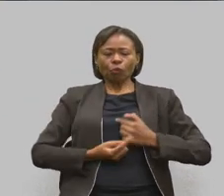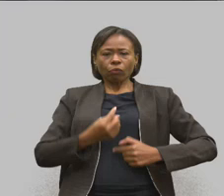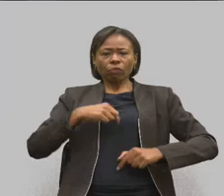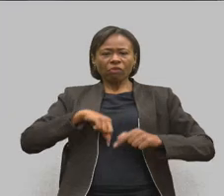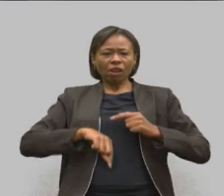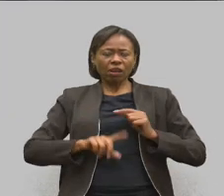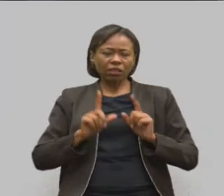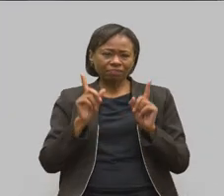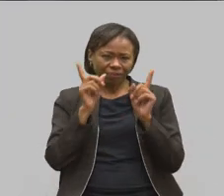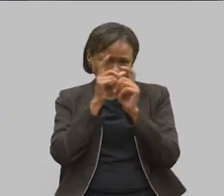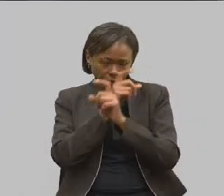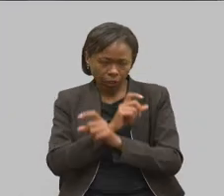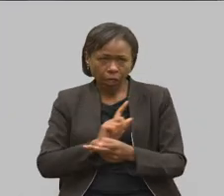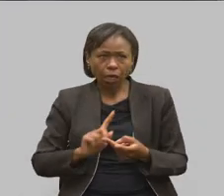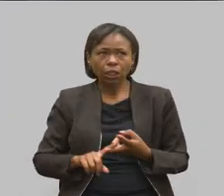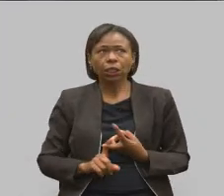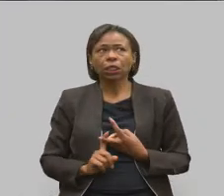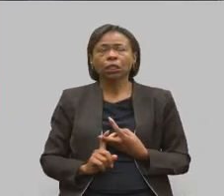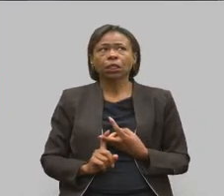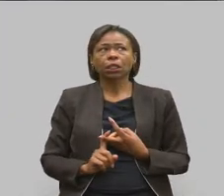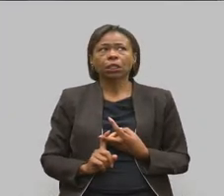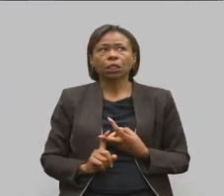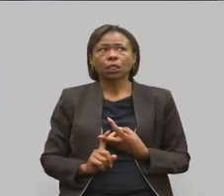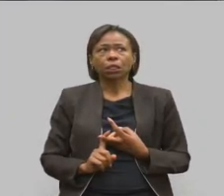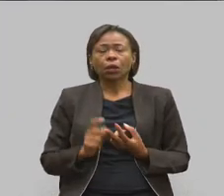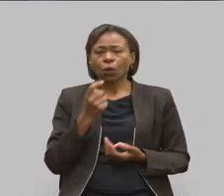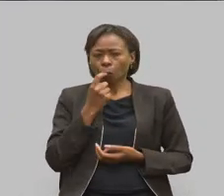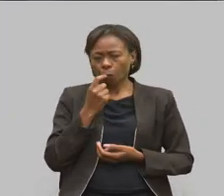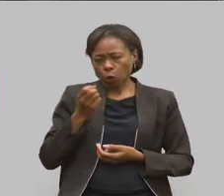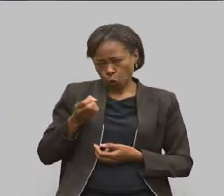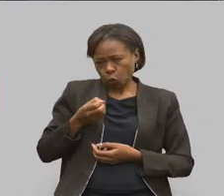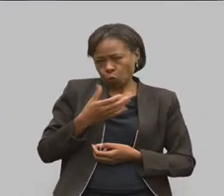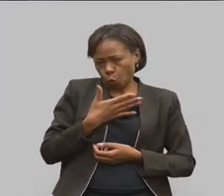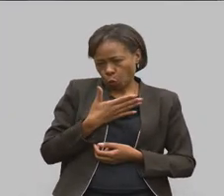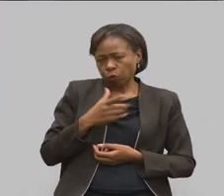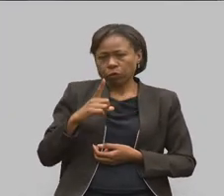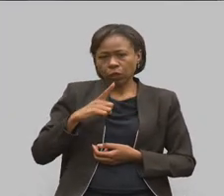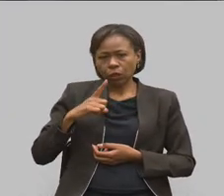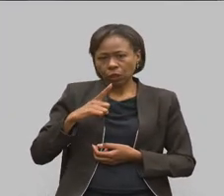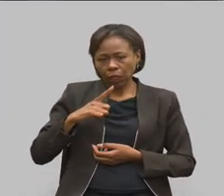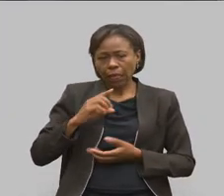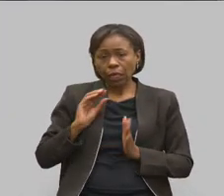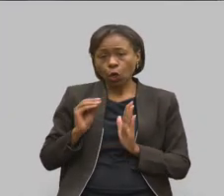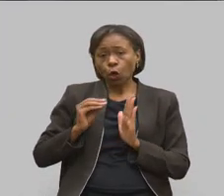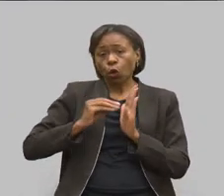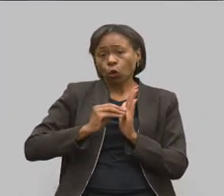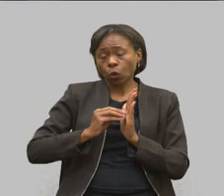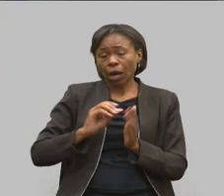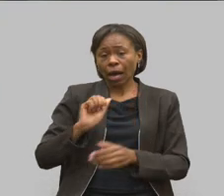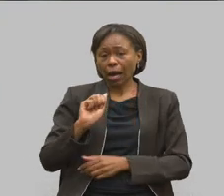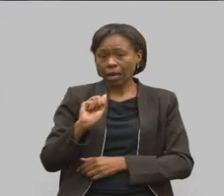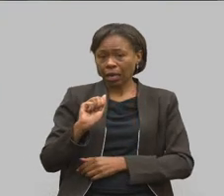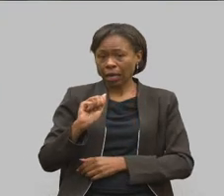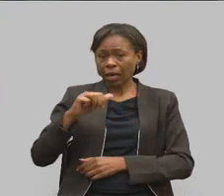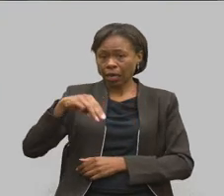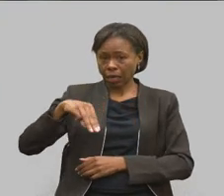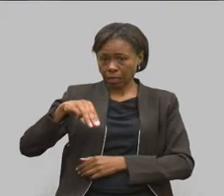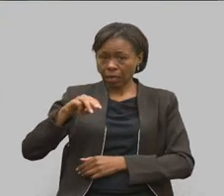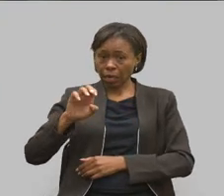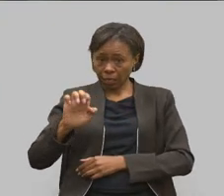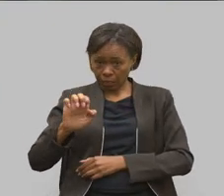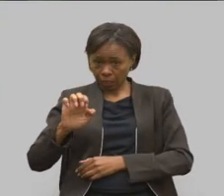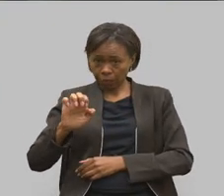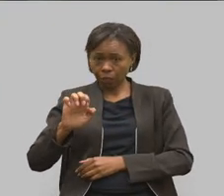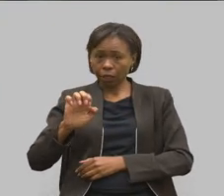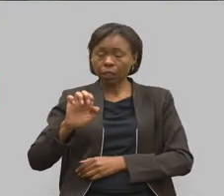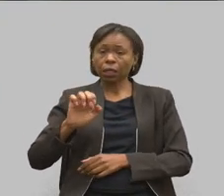e o o mais recentemente né que foi incluído a AM eh e a